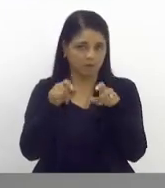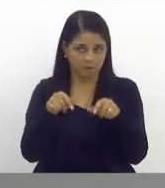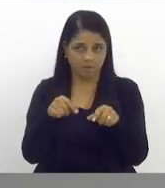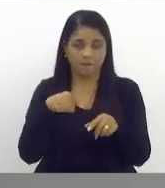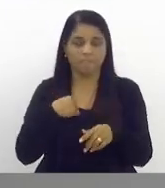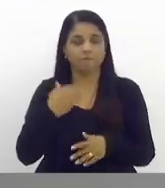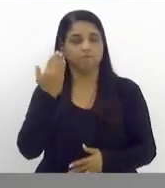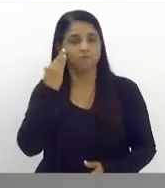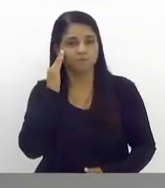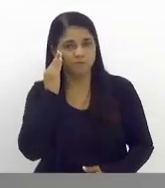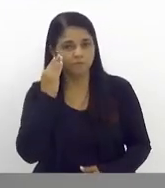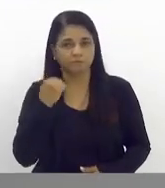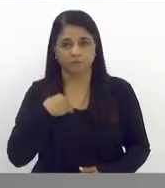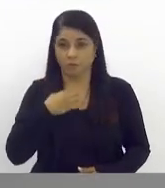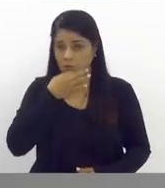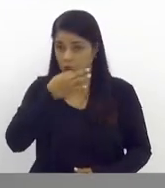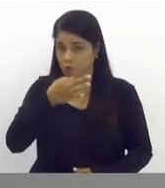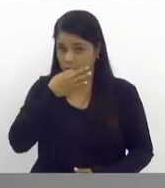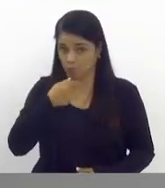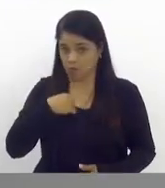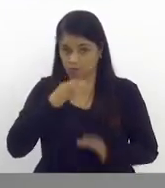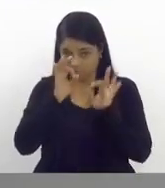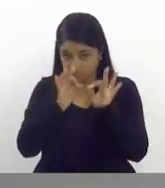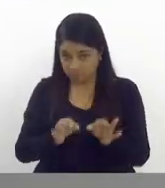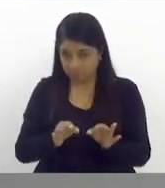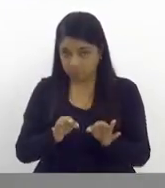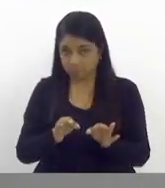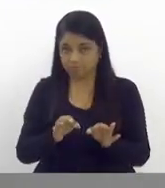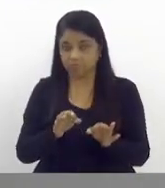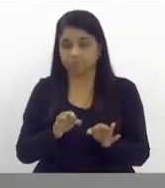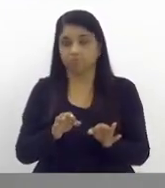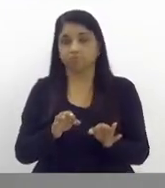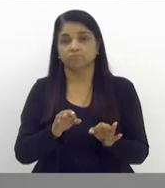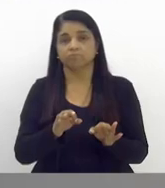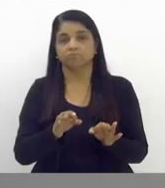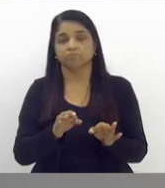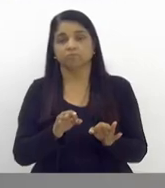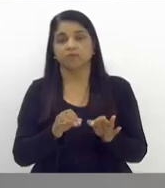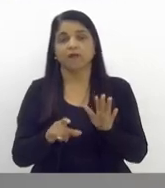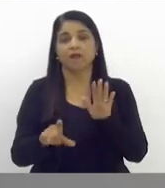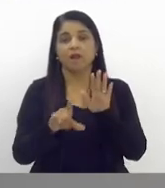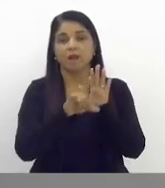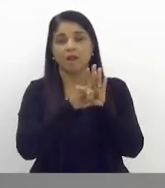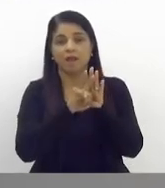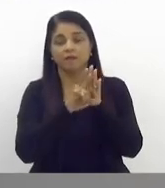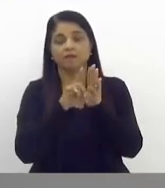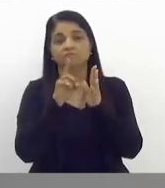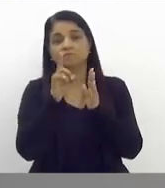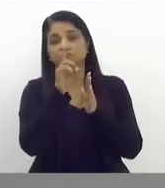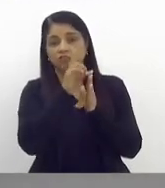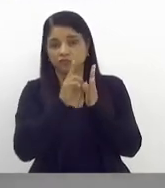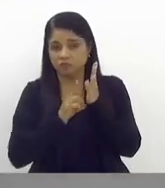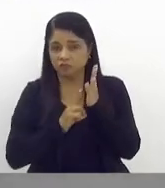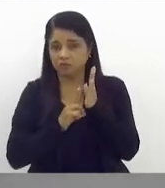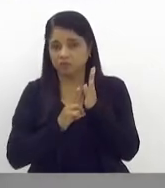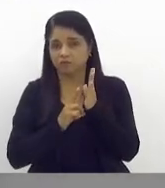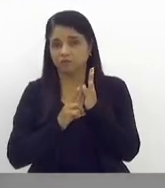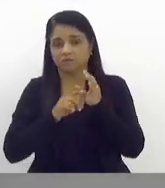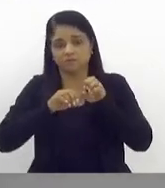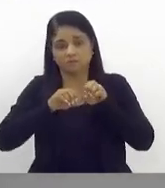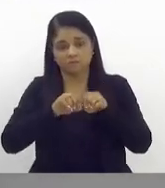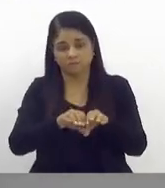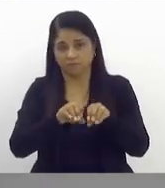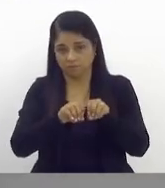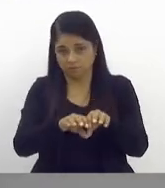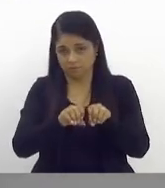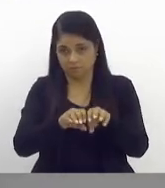meu entendimento, que eu julgo correta, que são as leis de diretrizes, né,